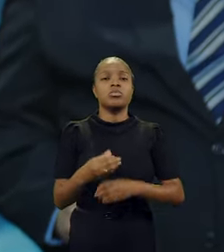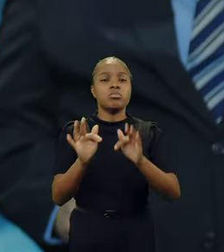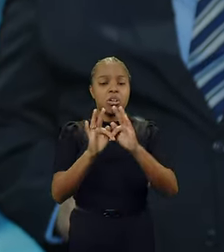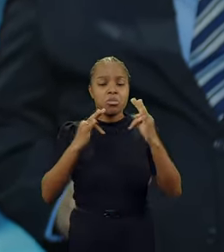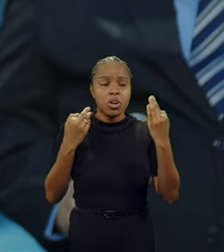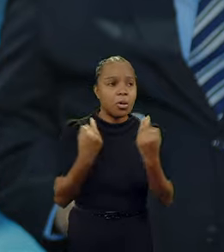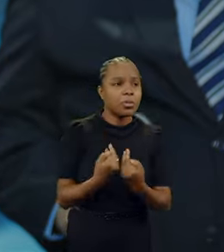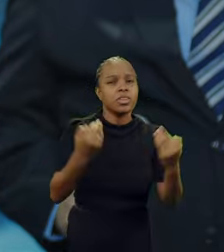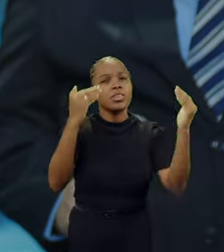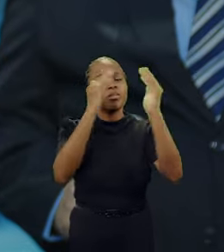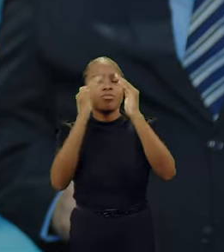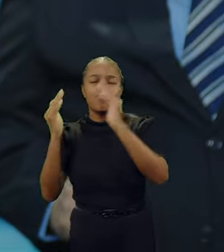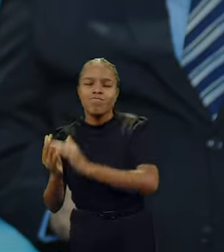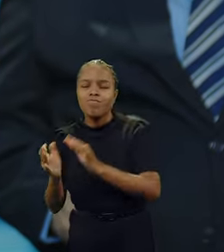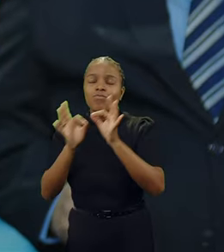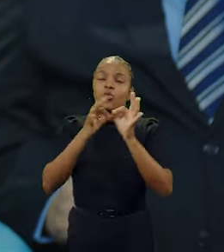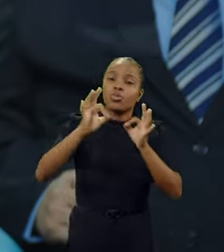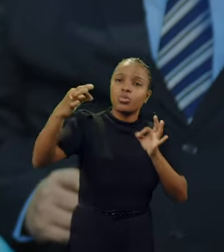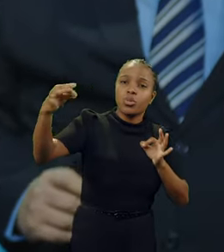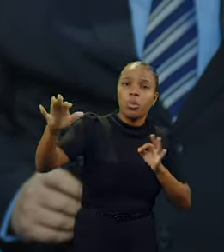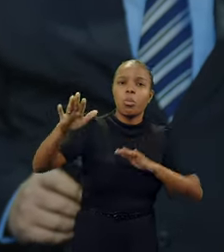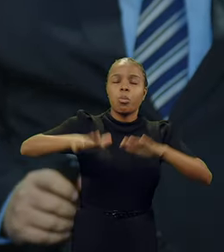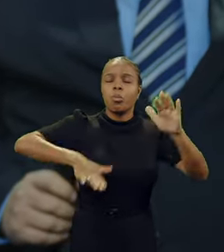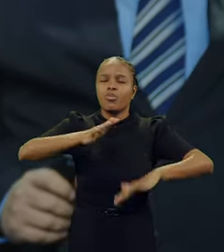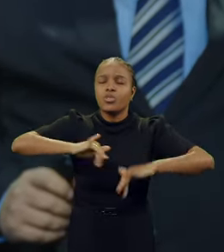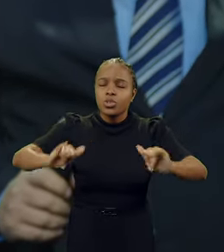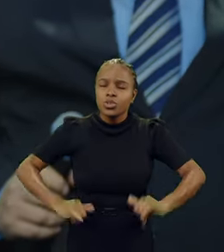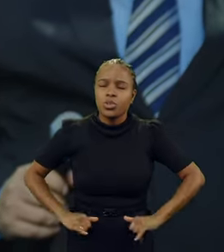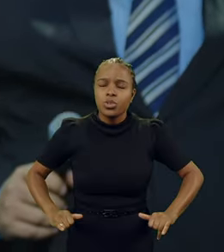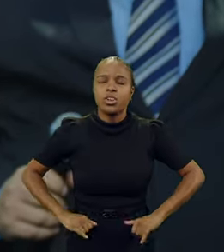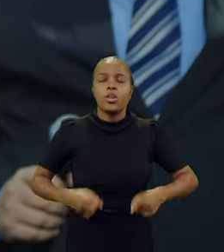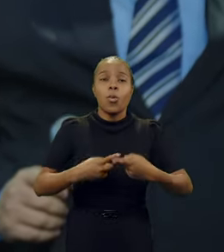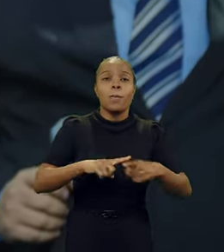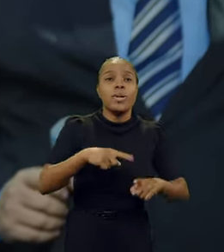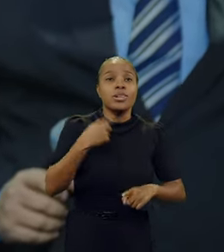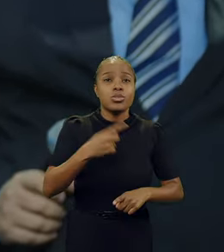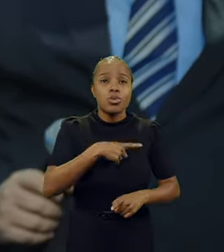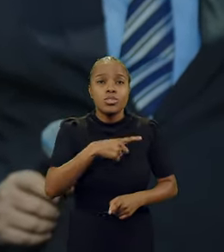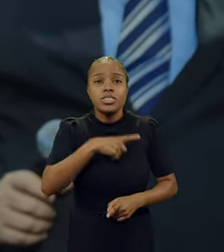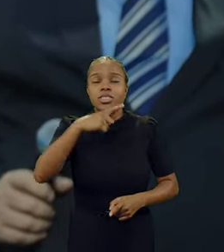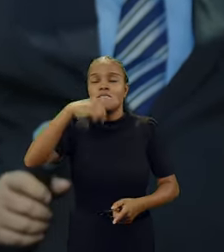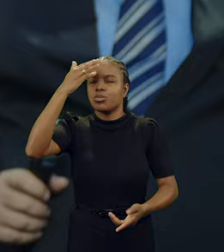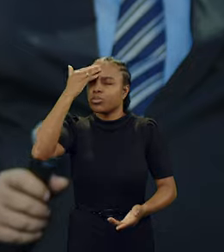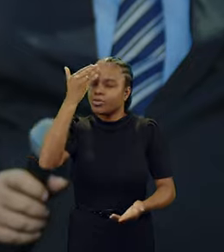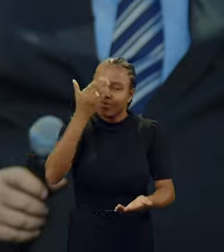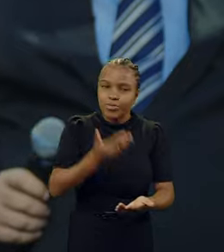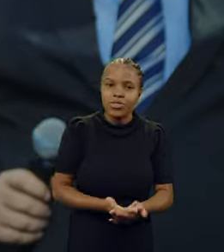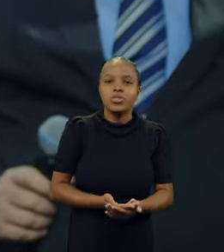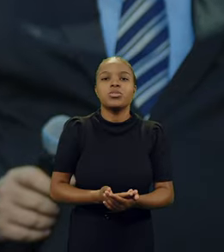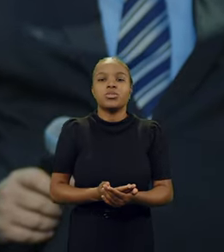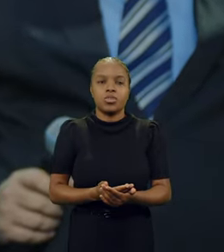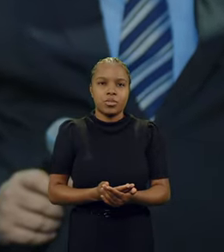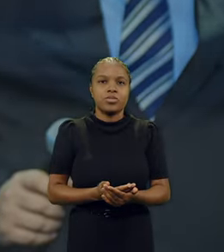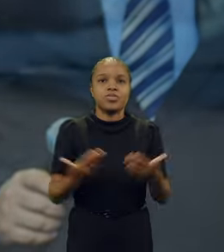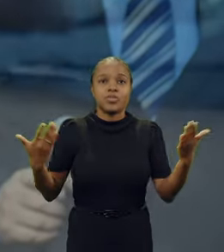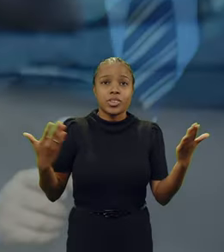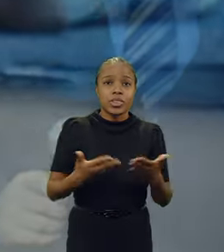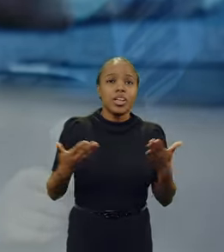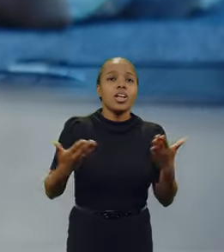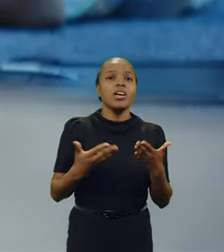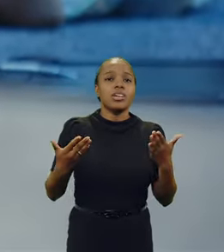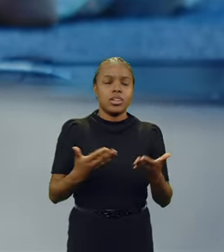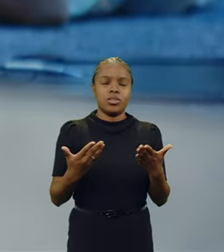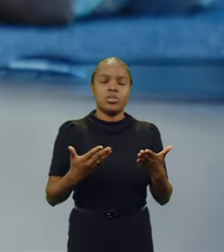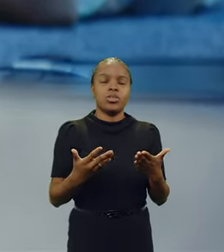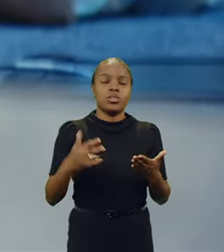Os despertos de longe estão sofrendo e nós temos fé, Senhor, para alcançá-los agora através da oração, porque diz